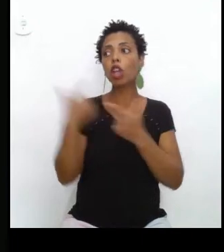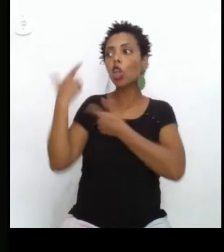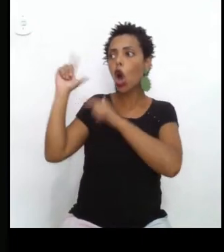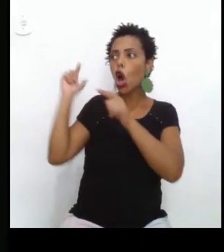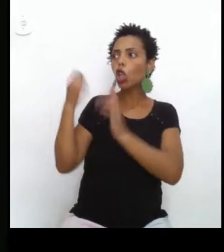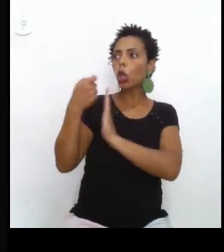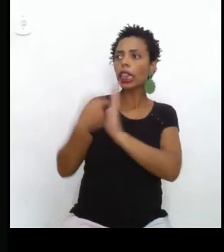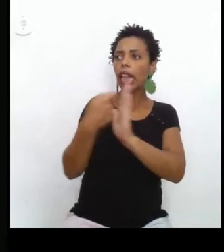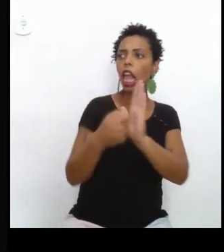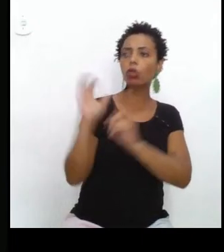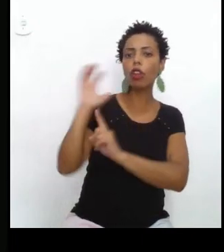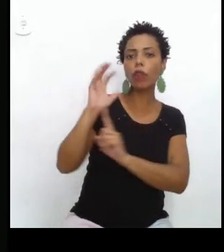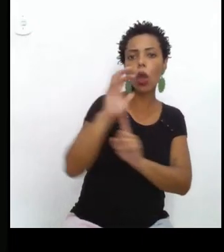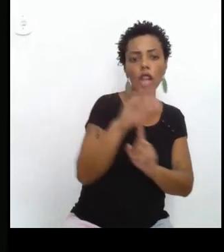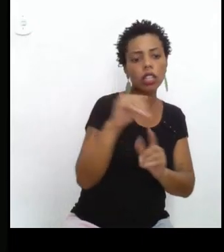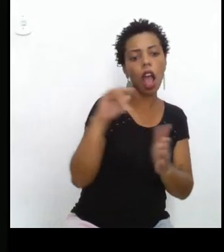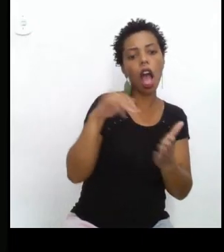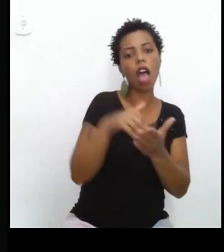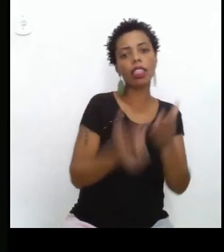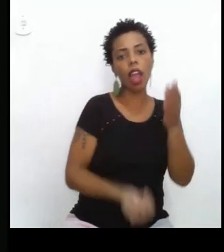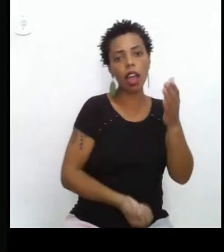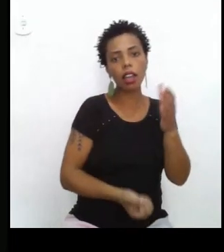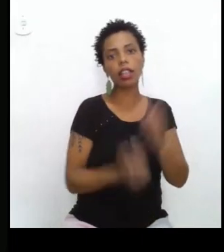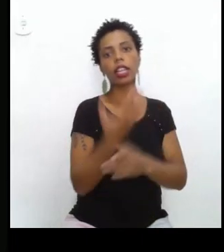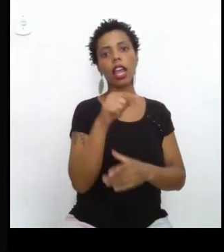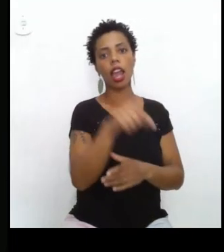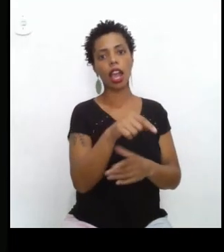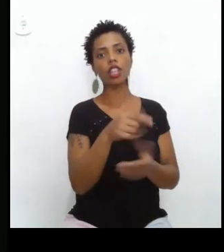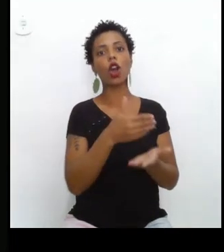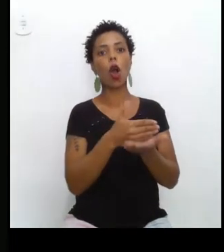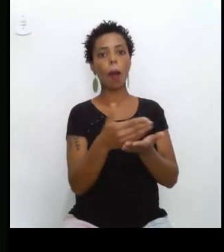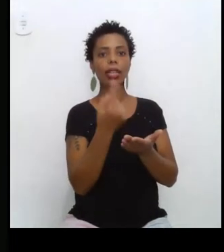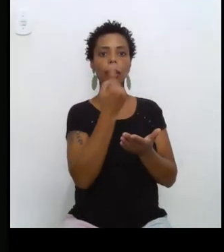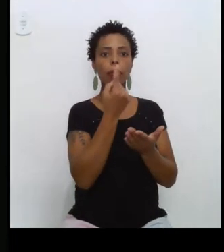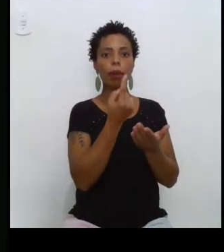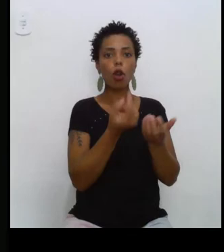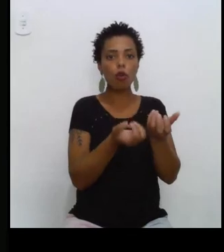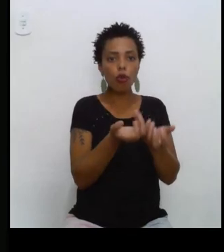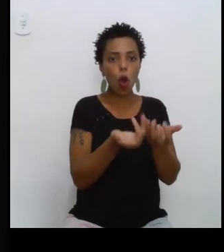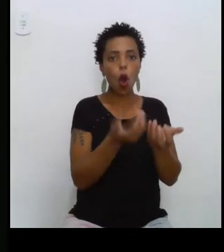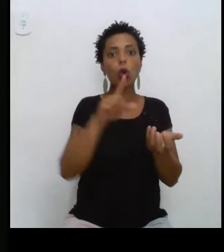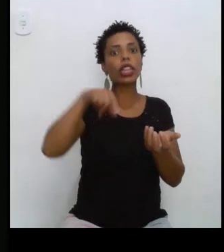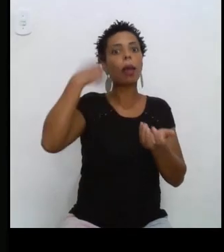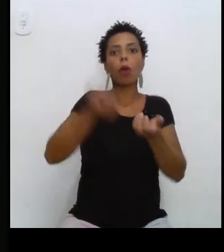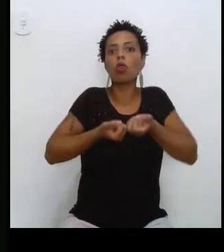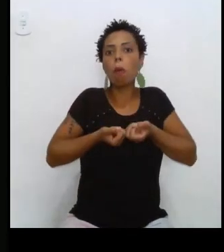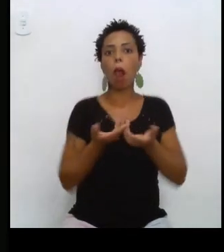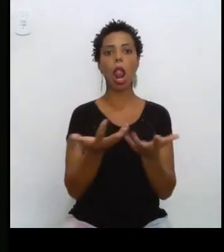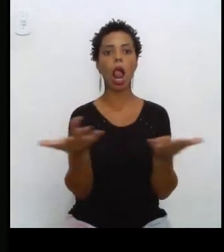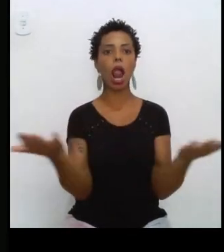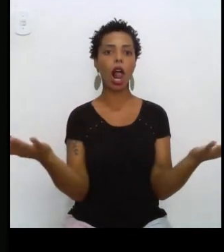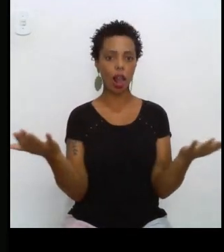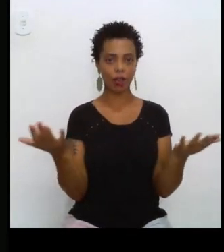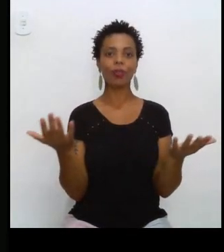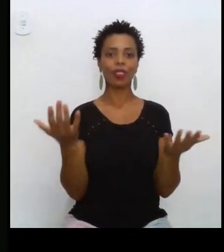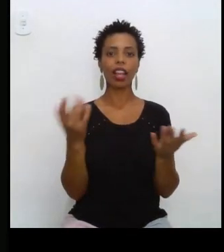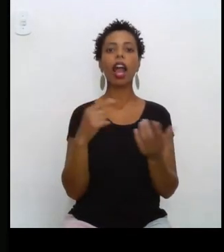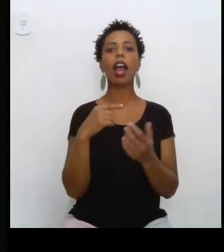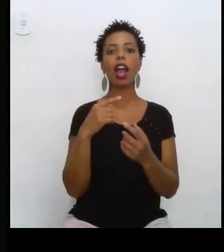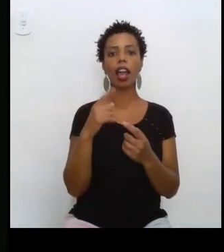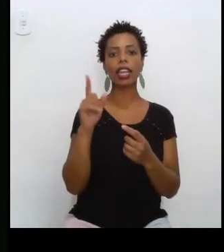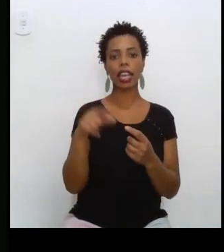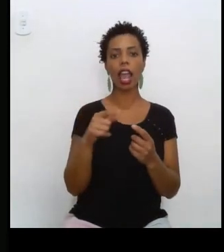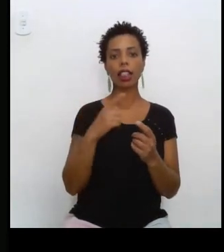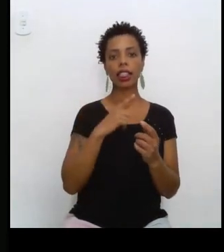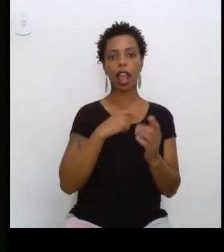e começa com primeiro fogo depois da chama é um peso que não nessa coletânea aqui abrindo a boca